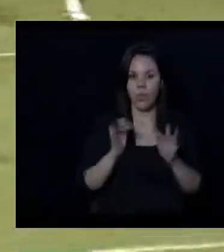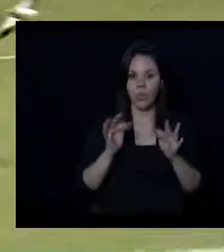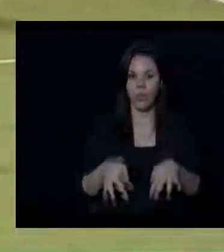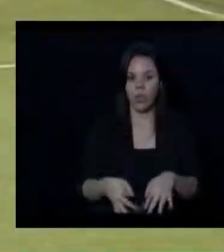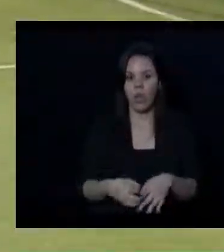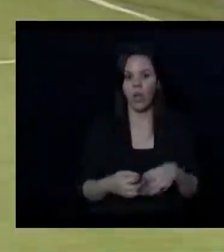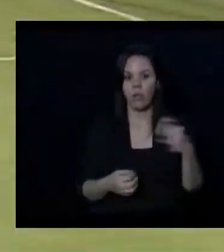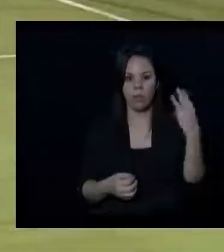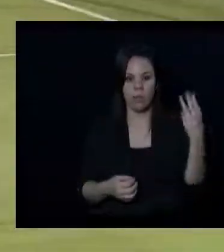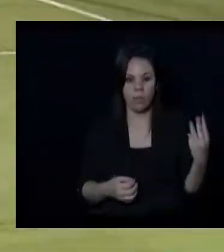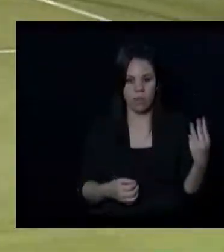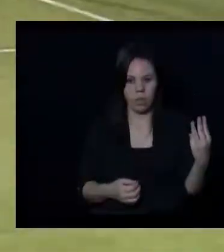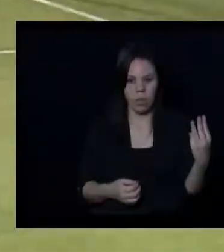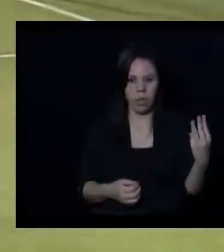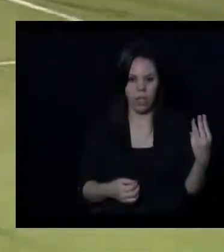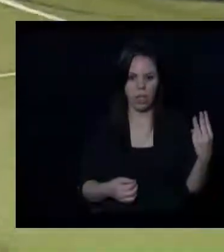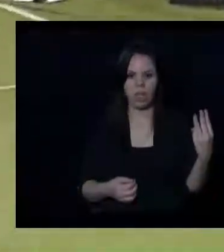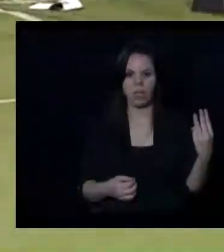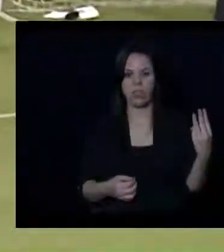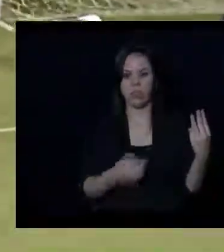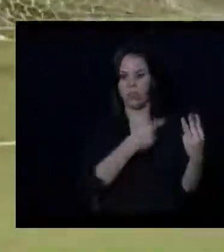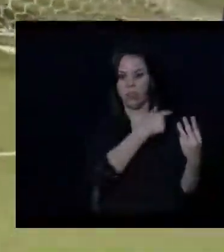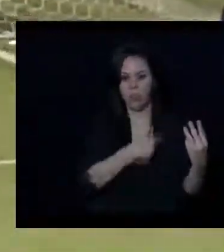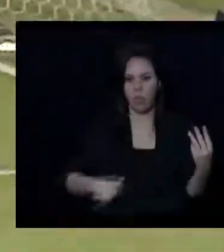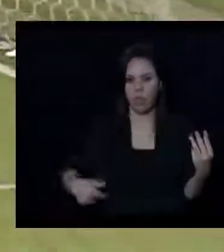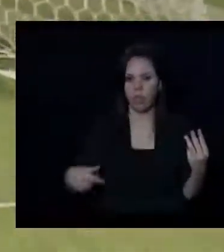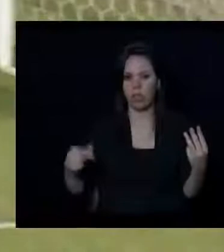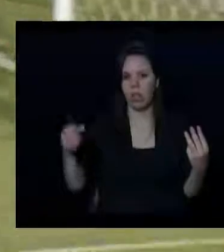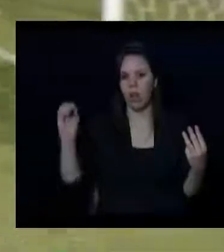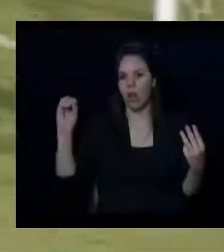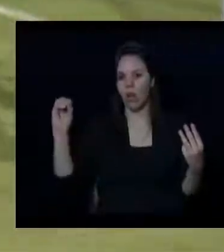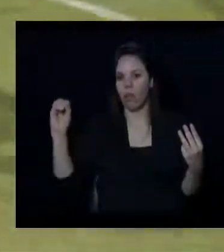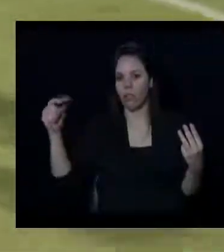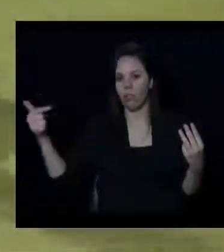Preta 3, Oeste 2.